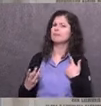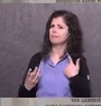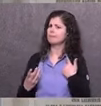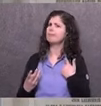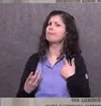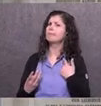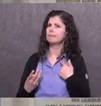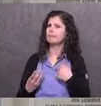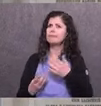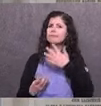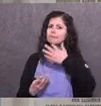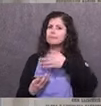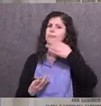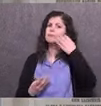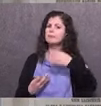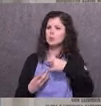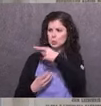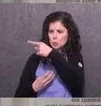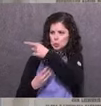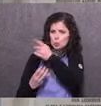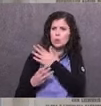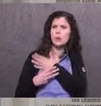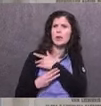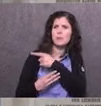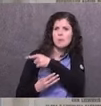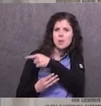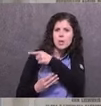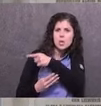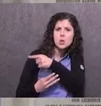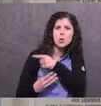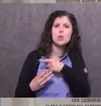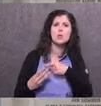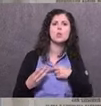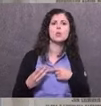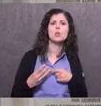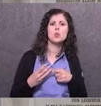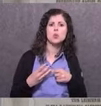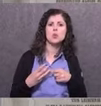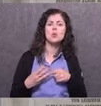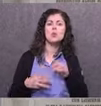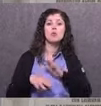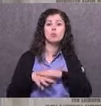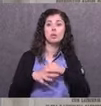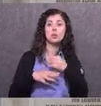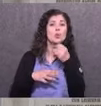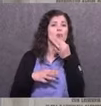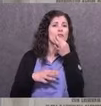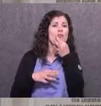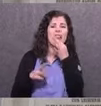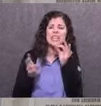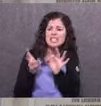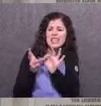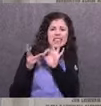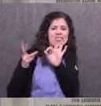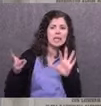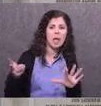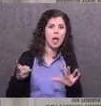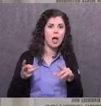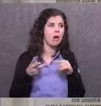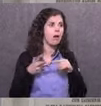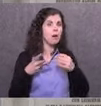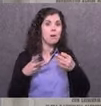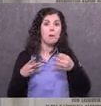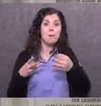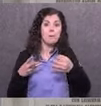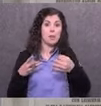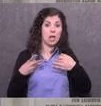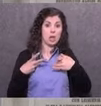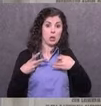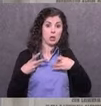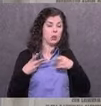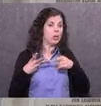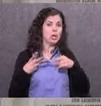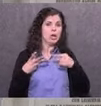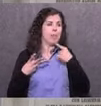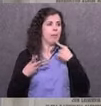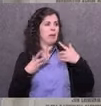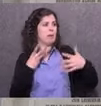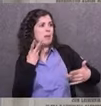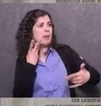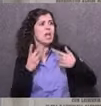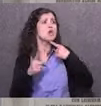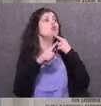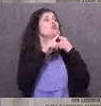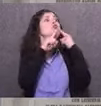tu és deles, pois até a fala te denuncia. Começou então a dizer imprecações e a